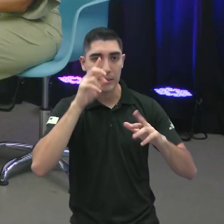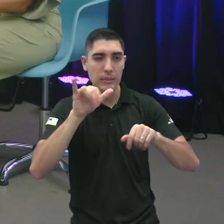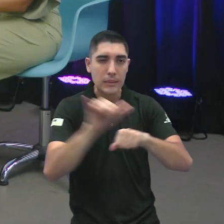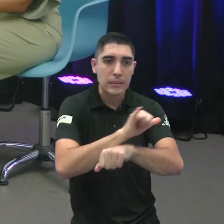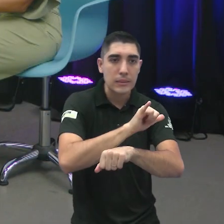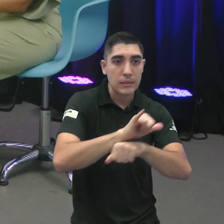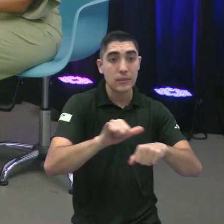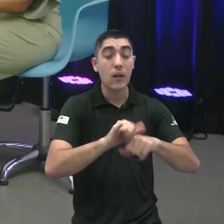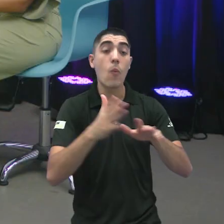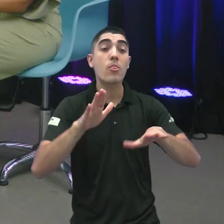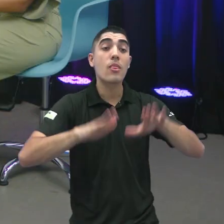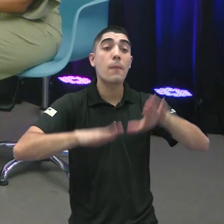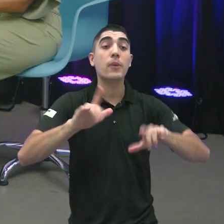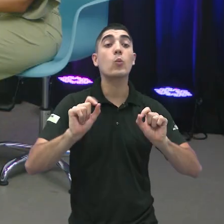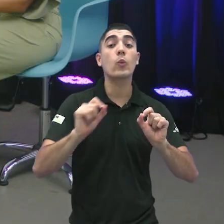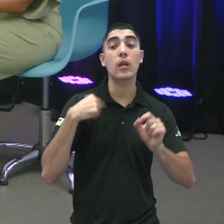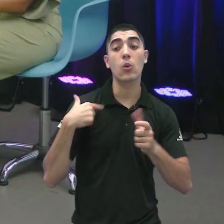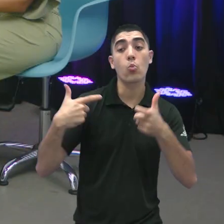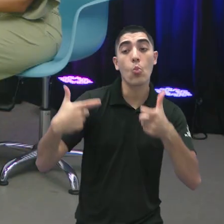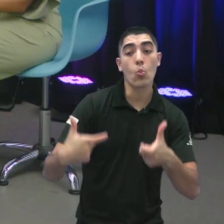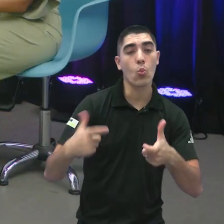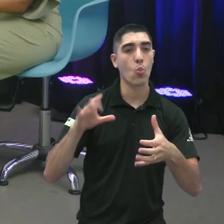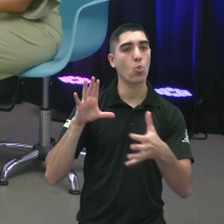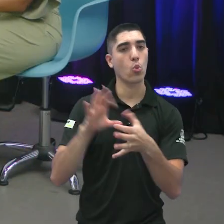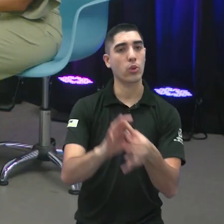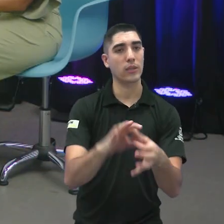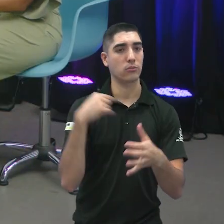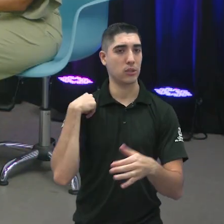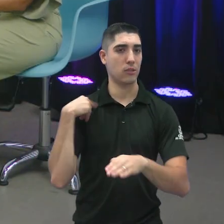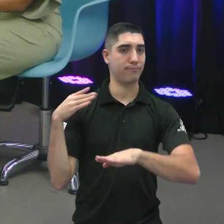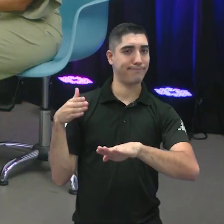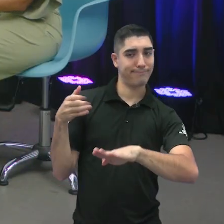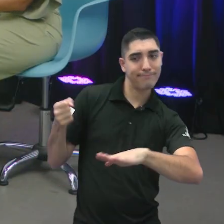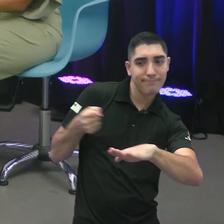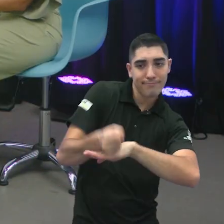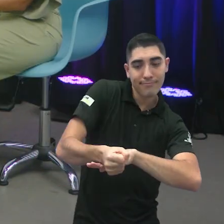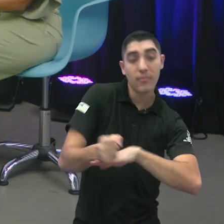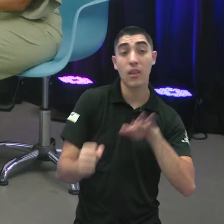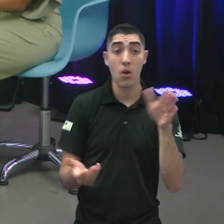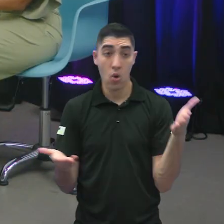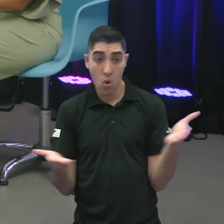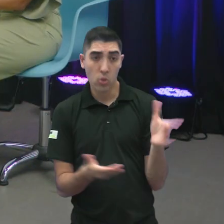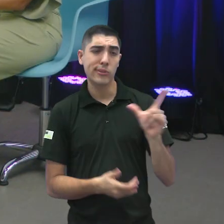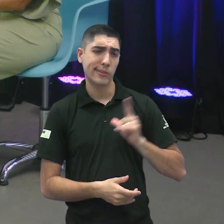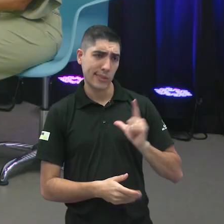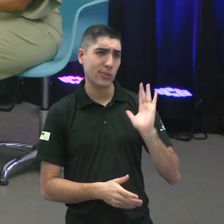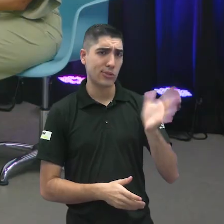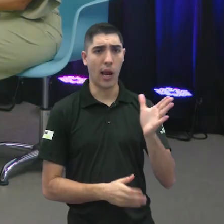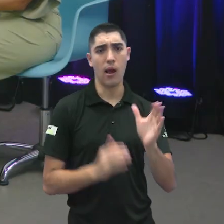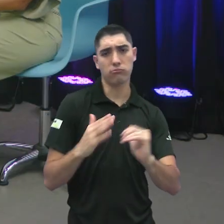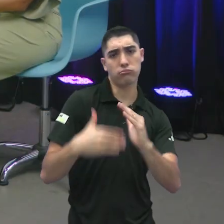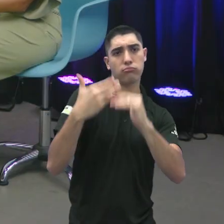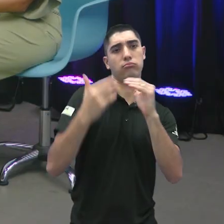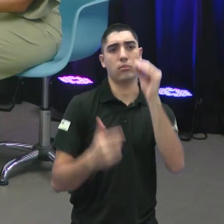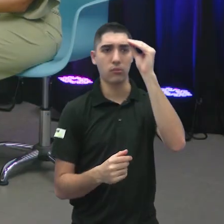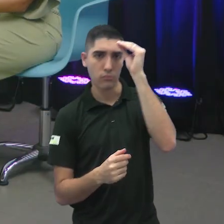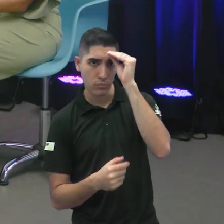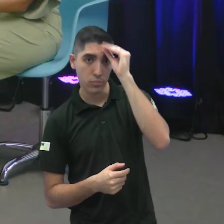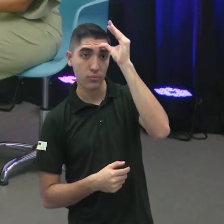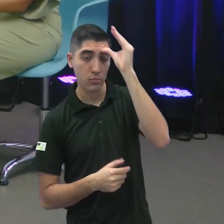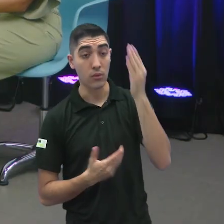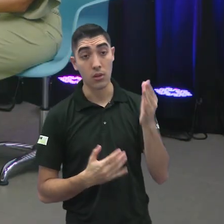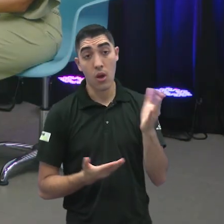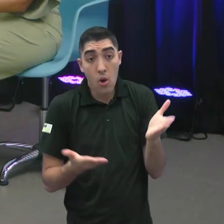varia conforme a posição que eu estou ocupando. Porque hoje também existe muito desenvolvimento e muito conhecimento para isso